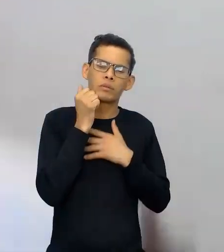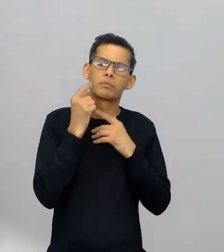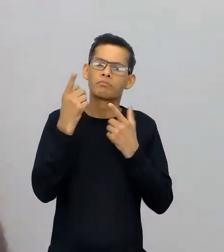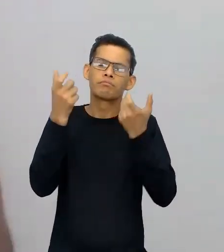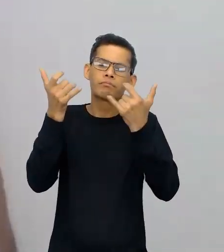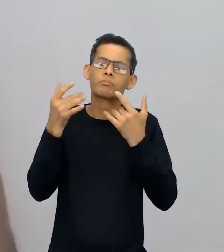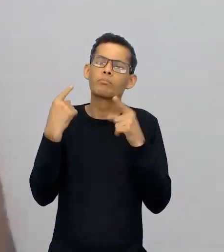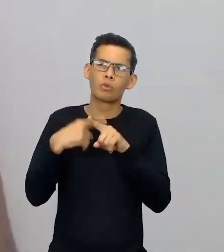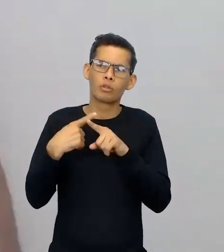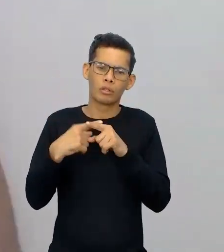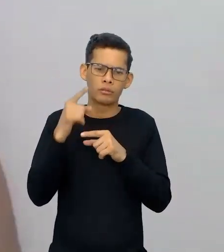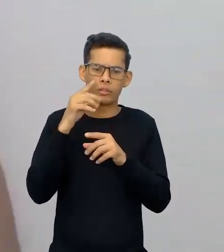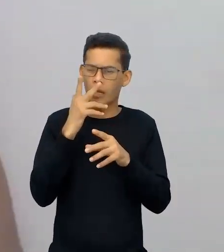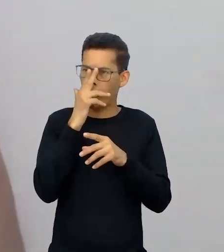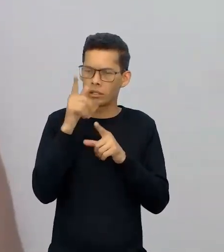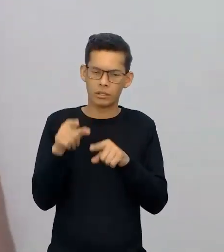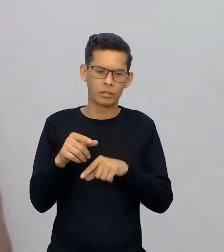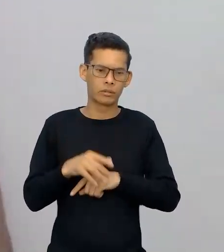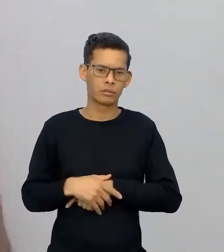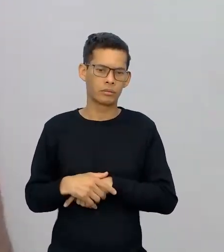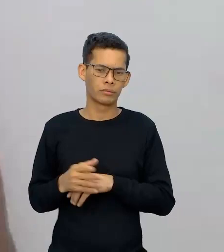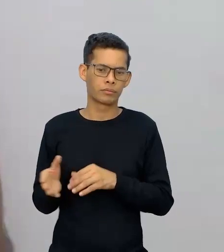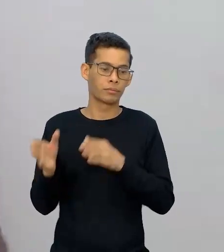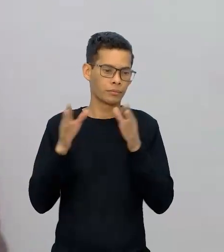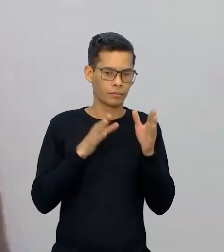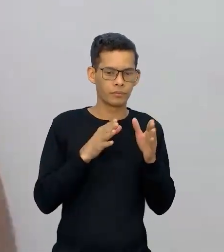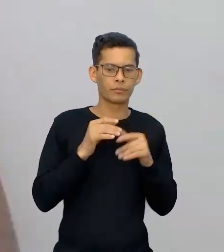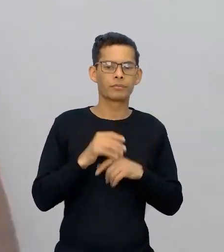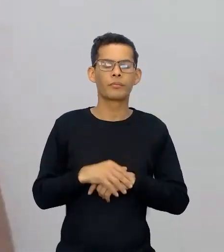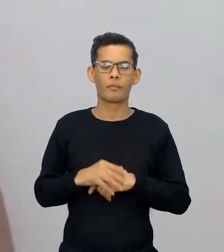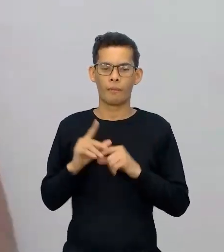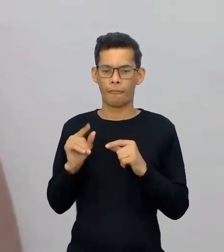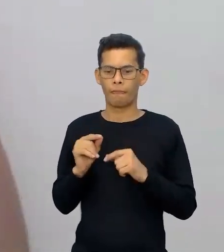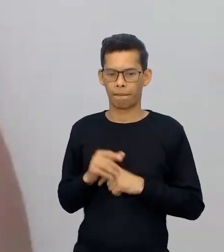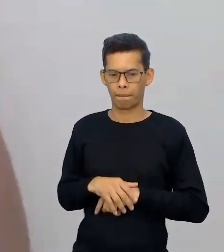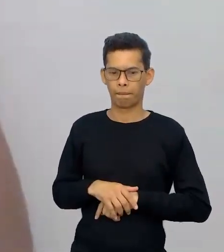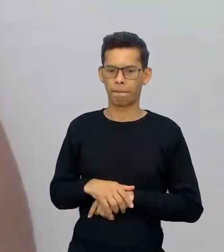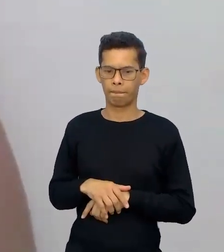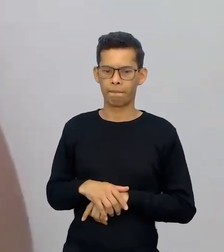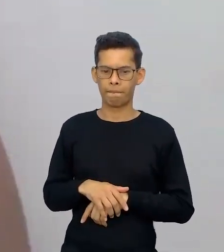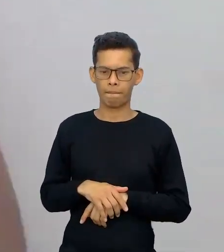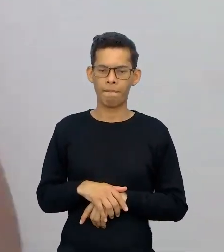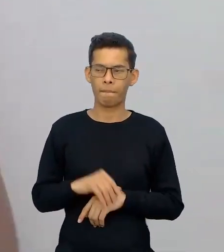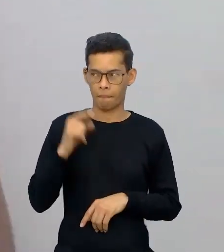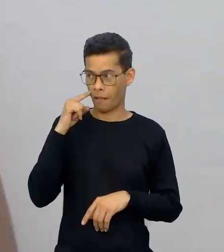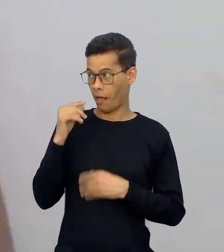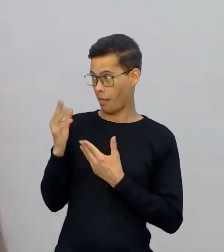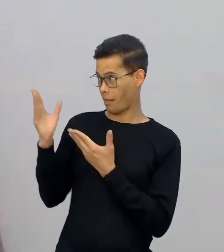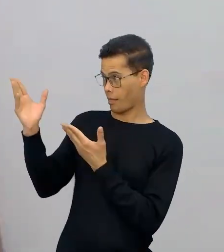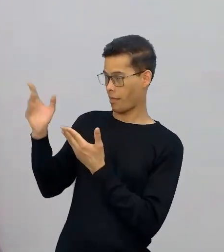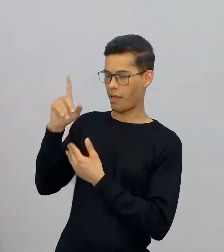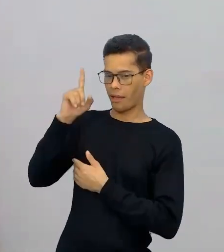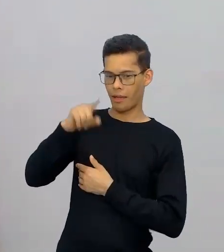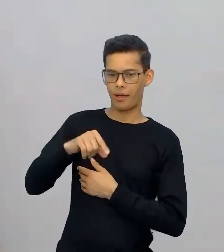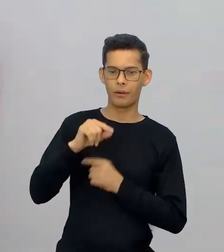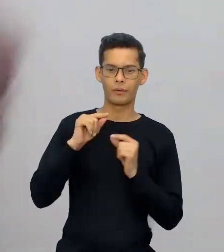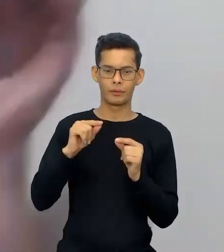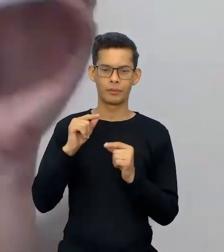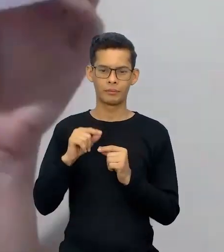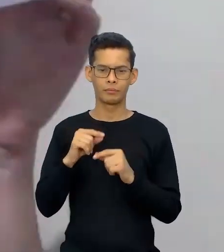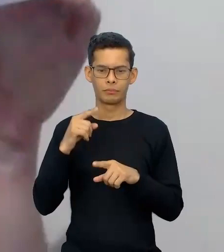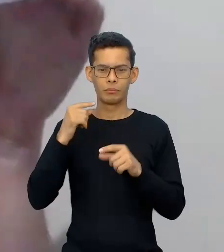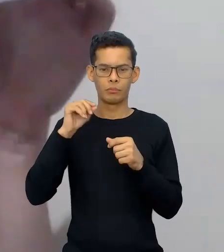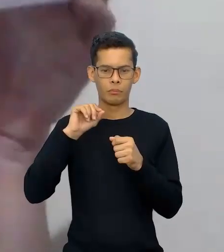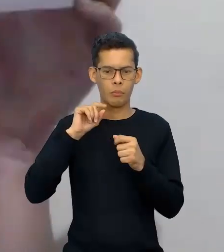conclusão? E aí, essa caixinha é a que tem mais sucesso quando eu realizo com eles. Que